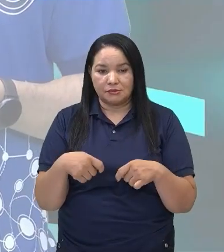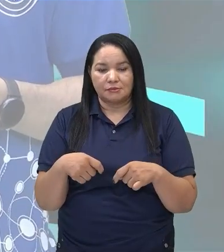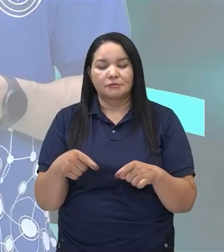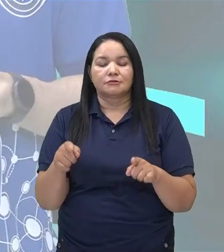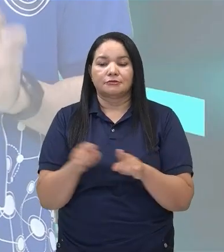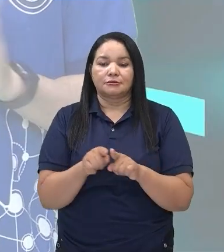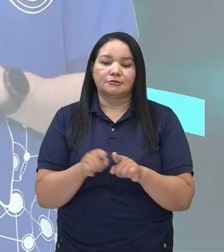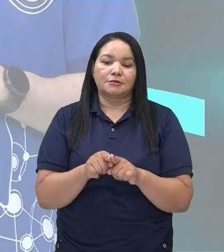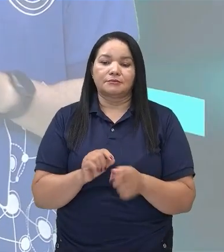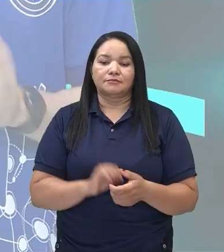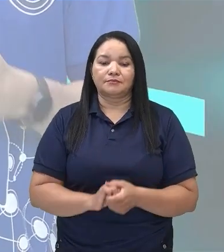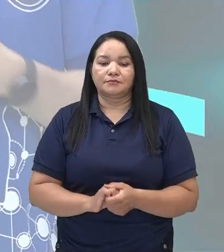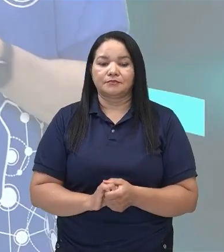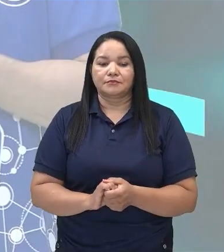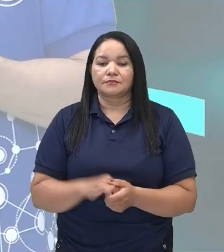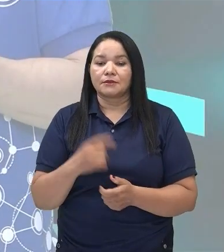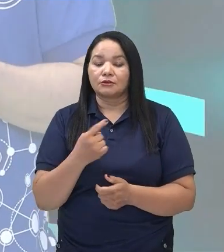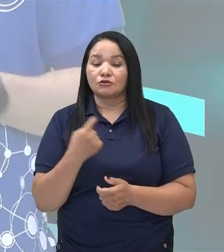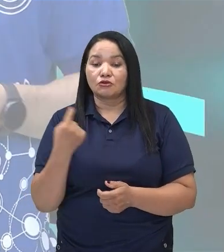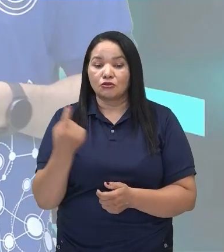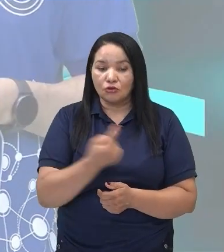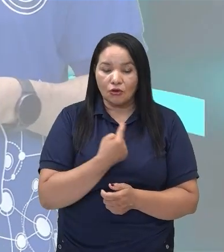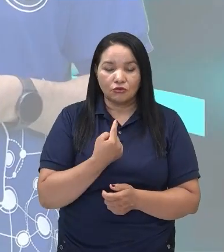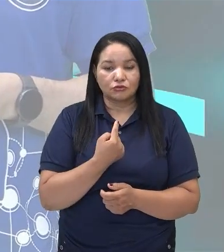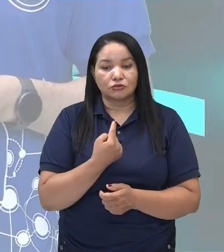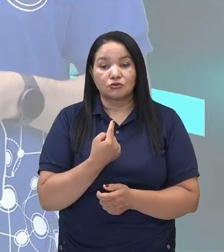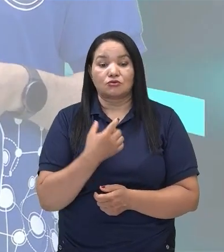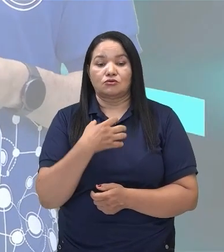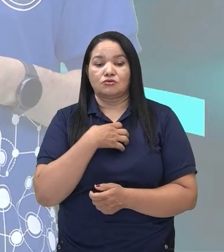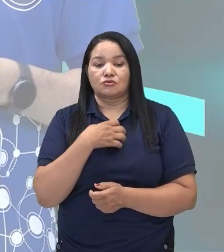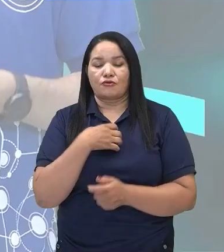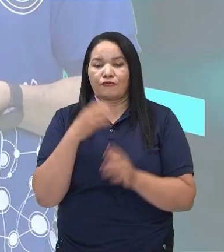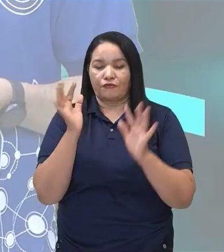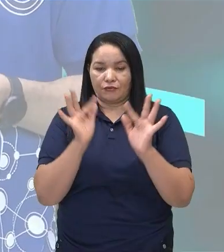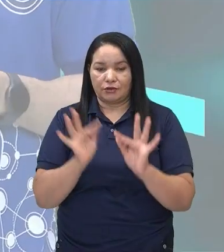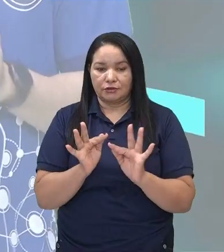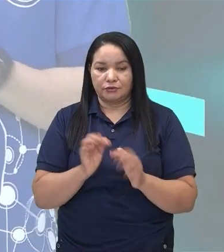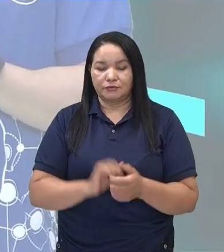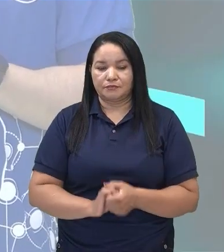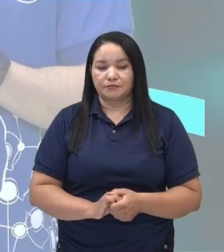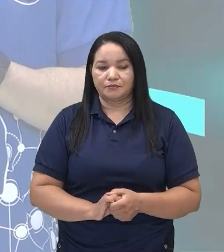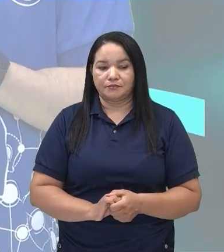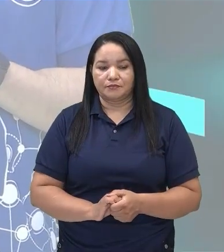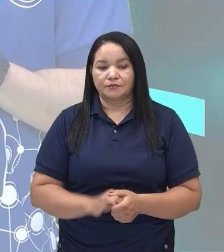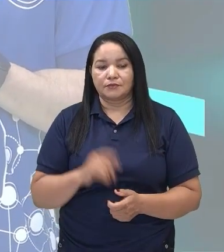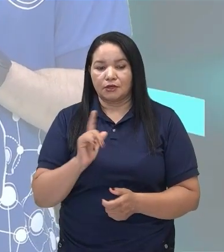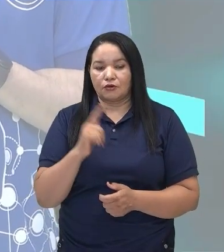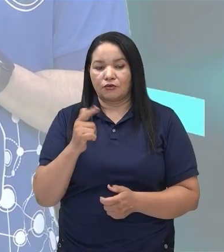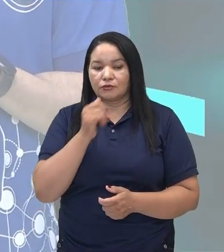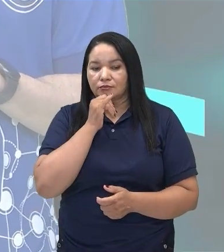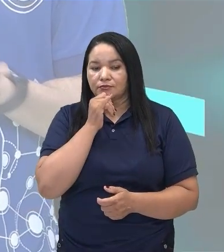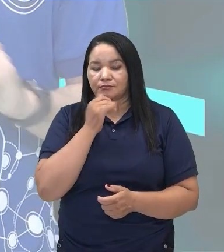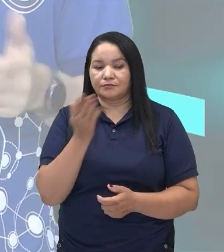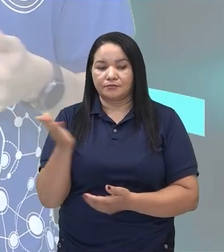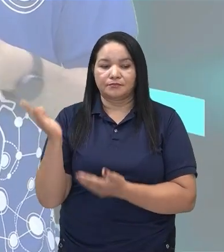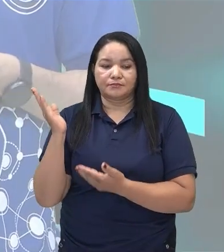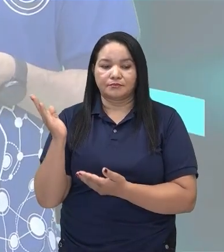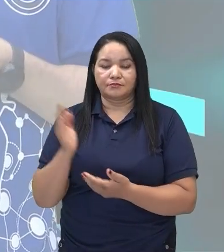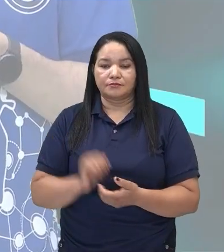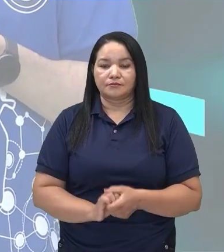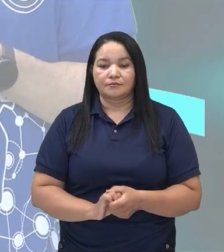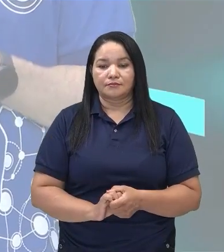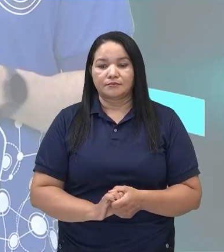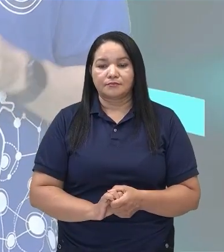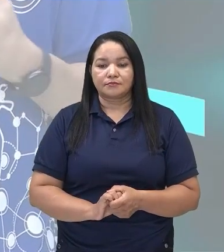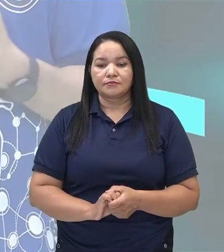We are happy. Nós somos ou nós estamos felizes. Mais um exemplo. My friends are funny. My